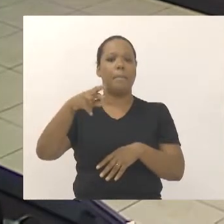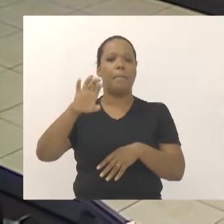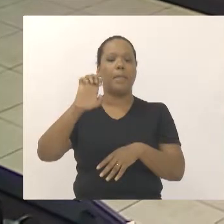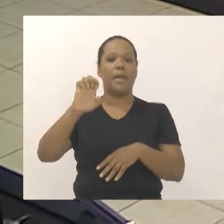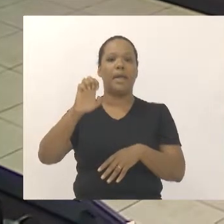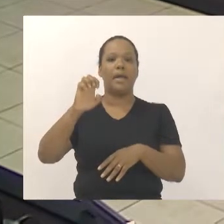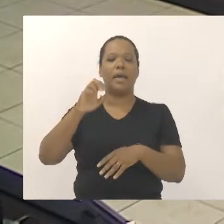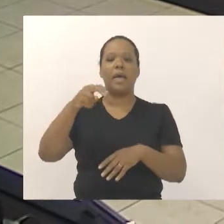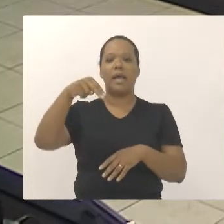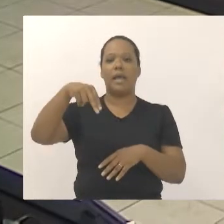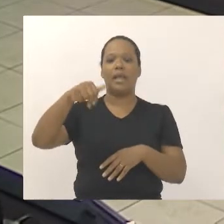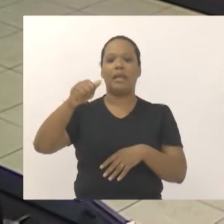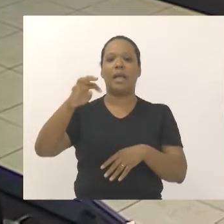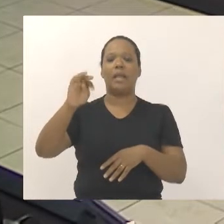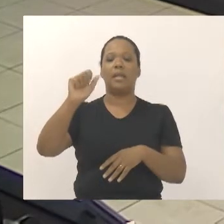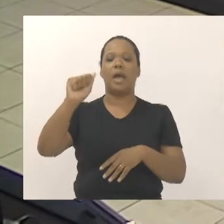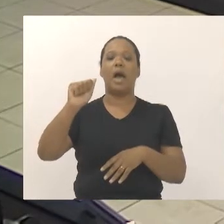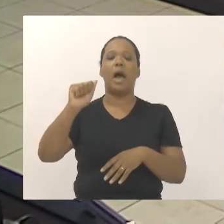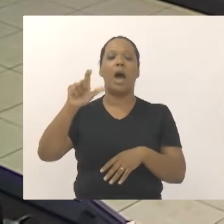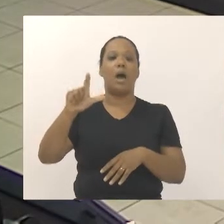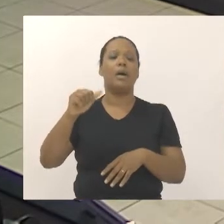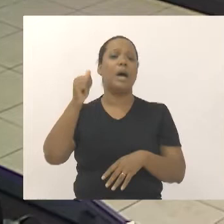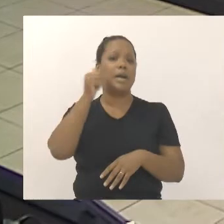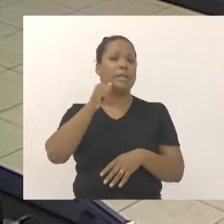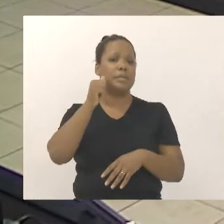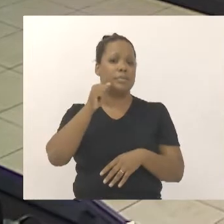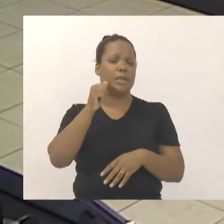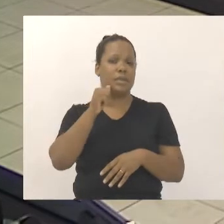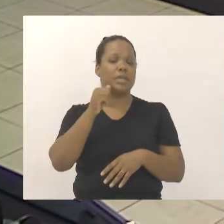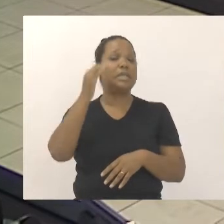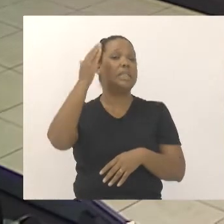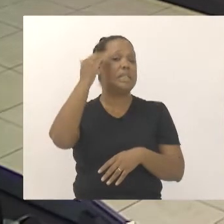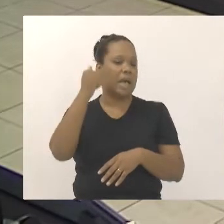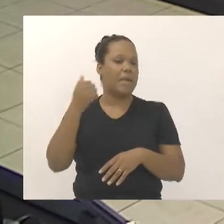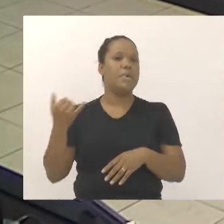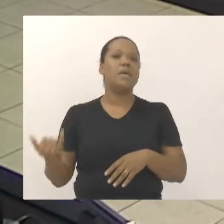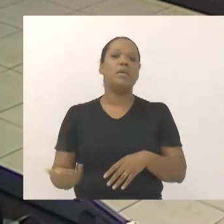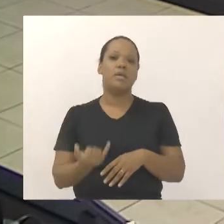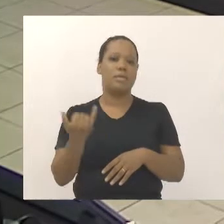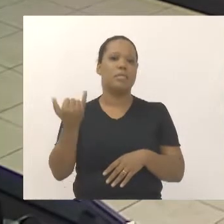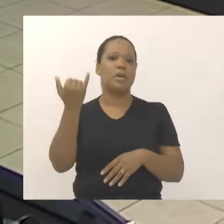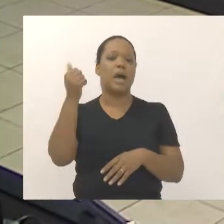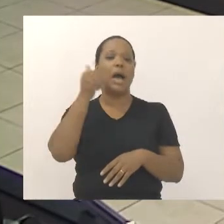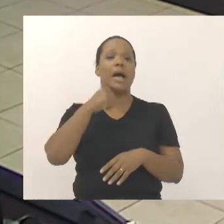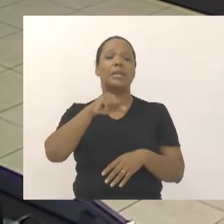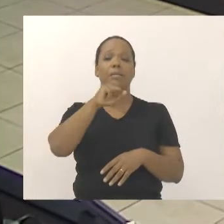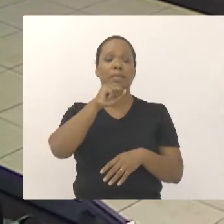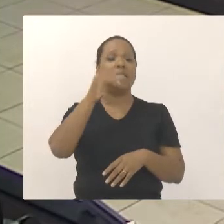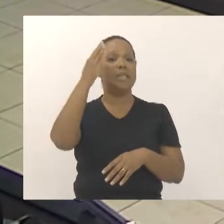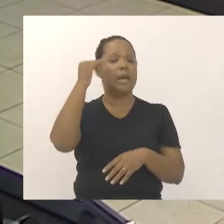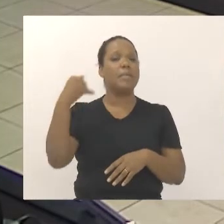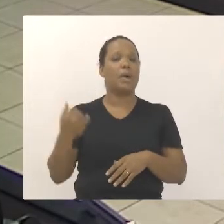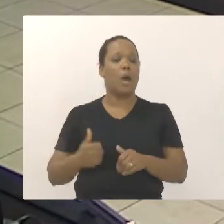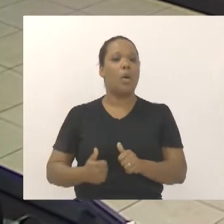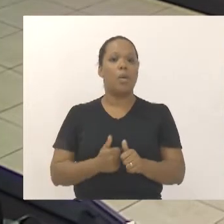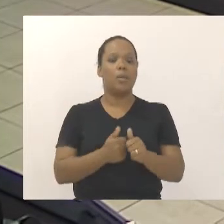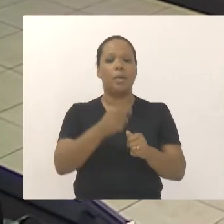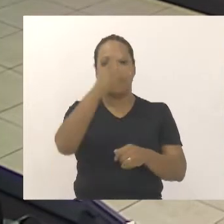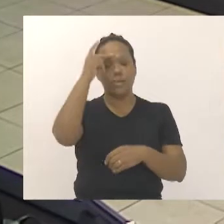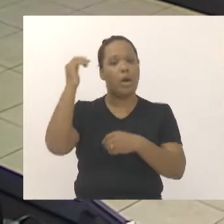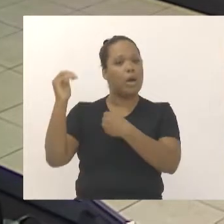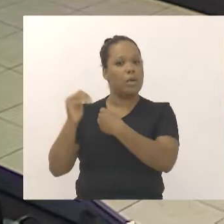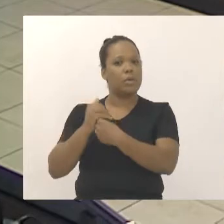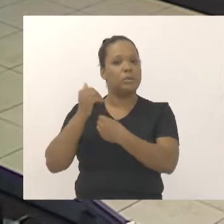nascimento. Só as mulheres mães sabem o quanto é importante o acompanhante que orienta,